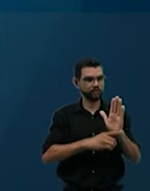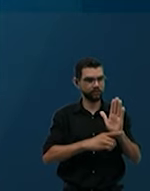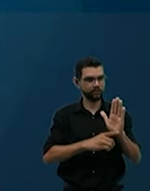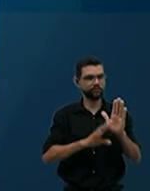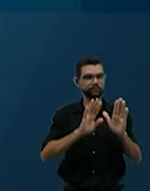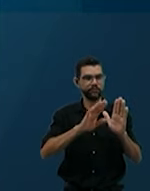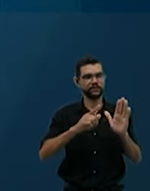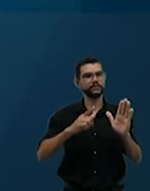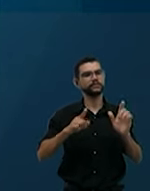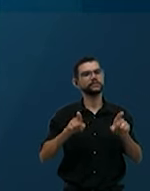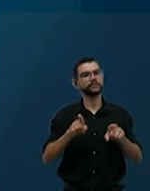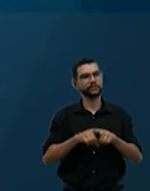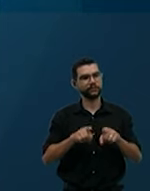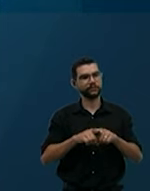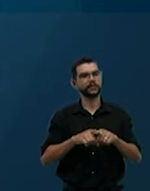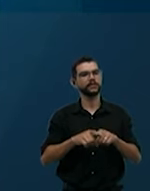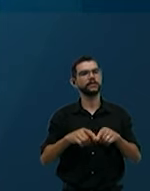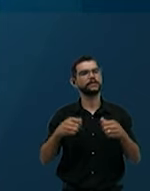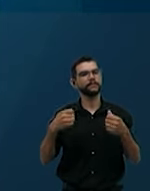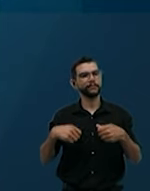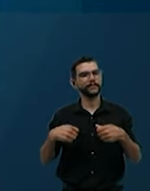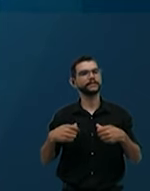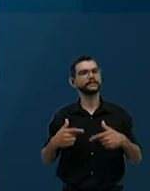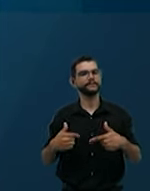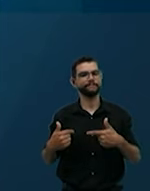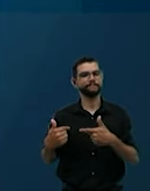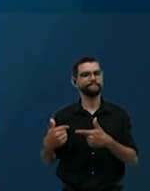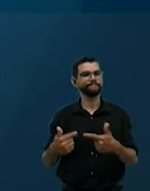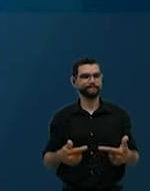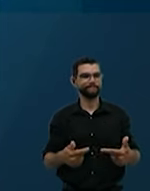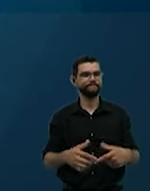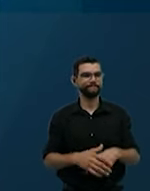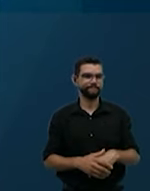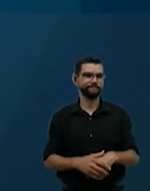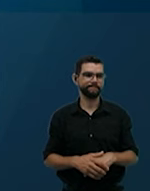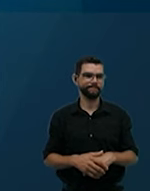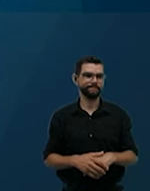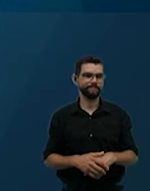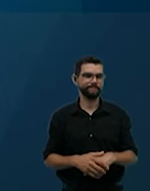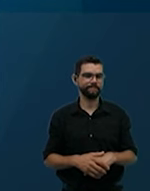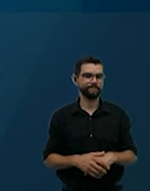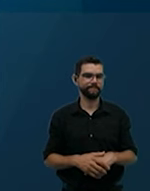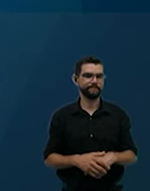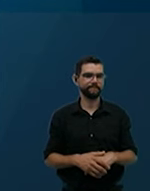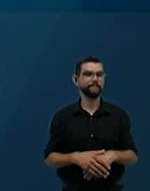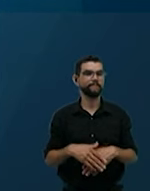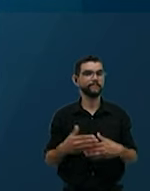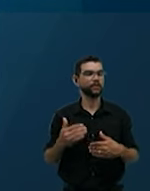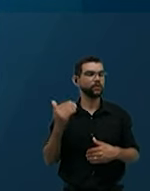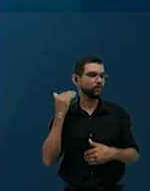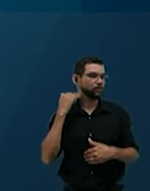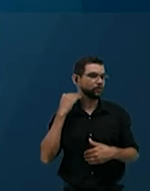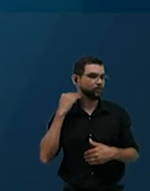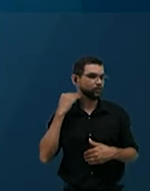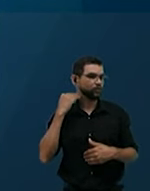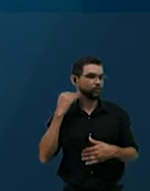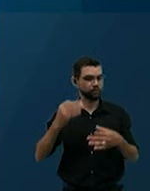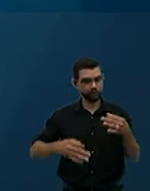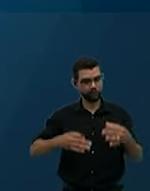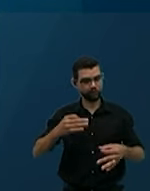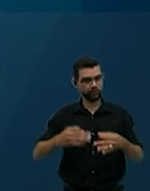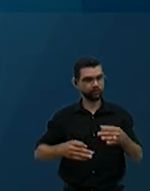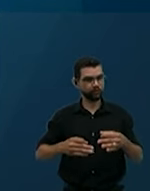que deverá os juízes da instância inferior analisarem a aplicação da tese